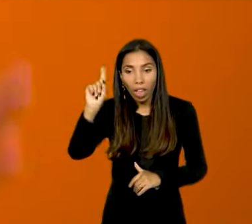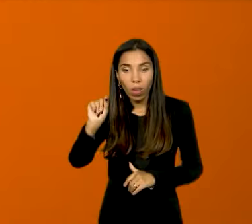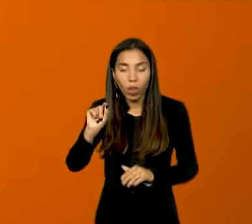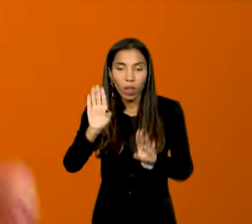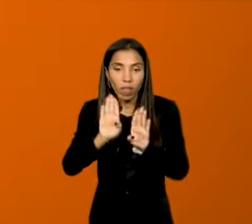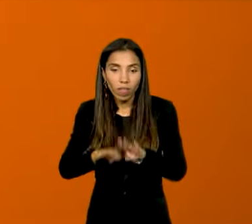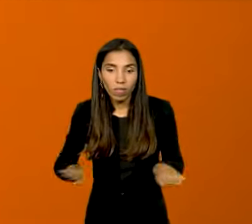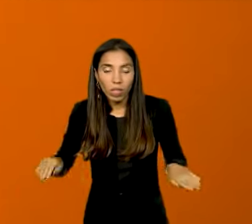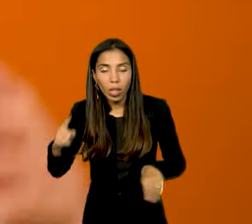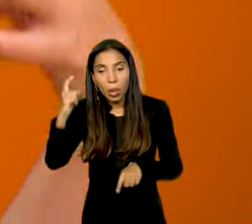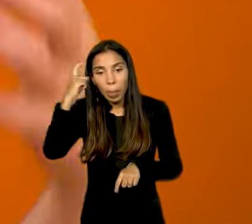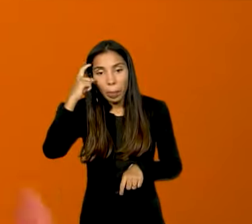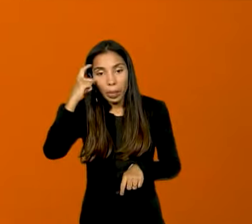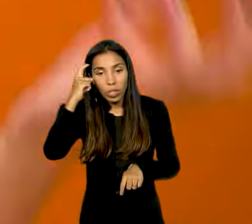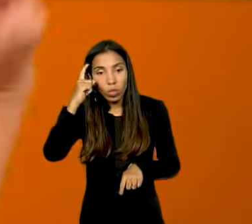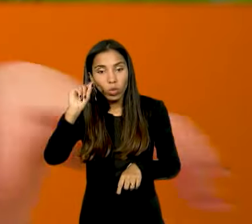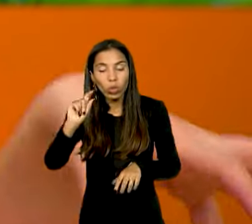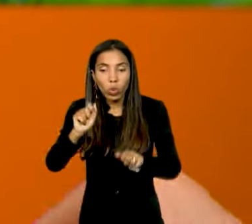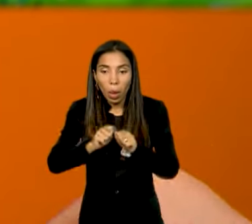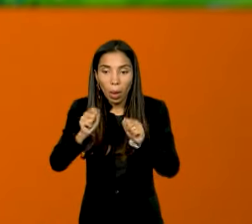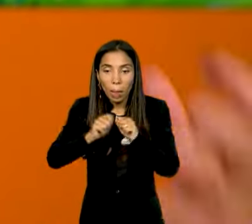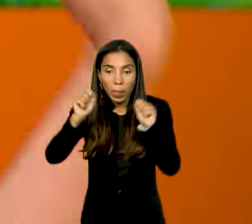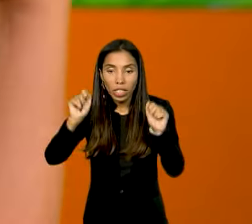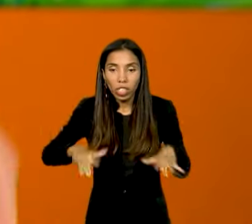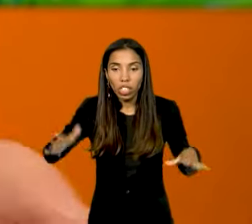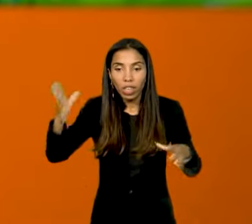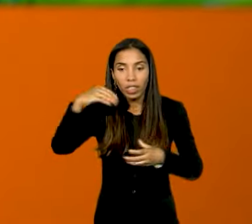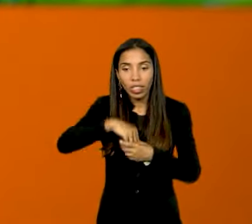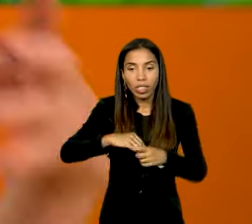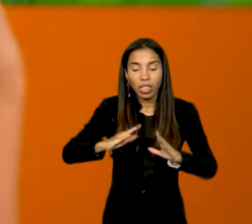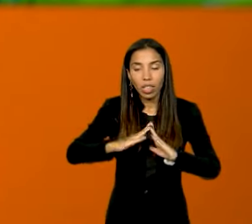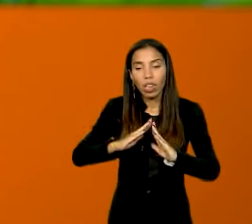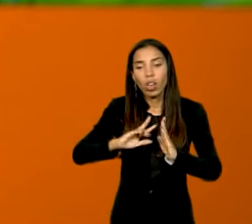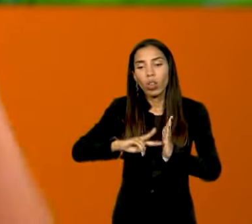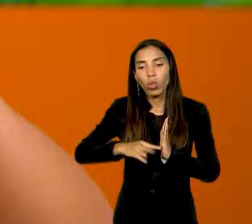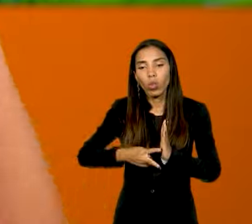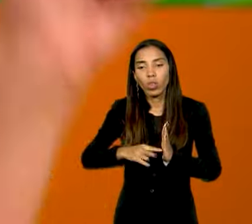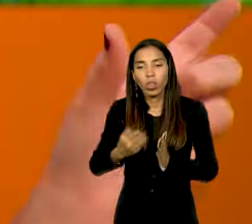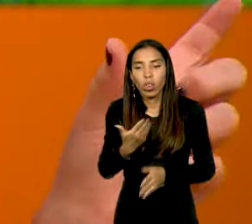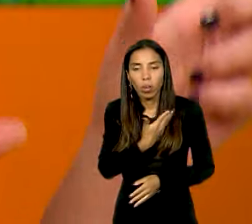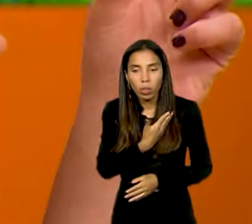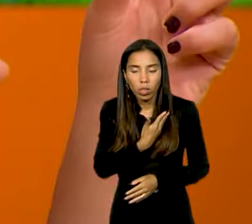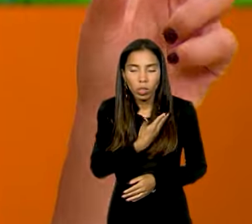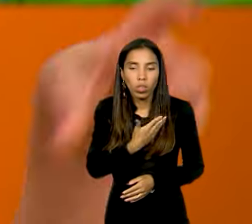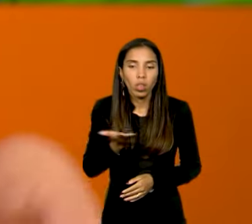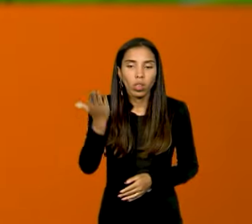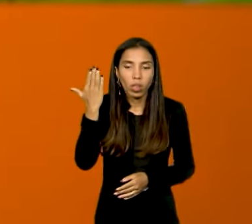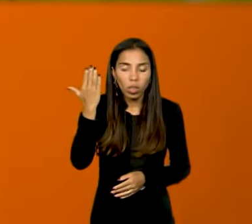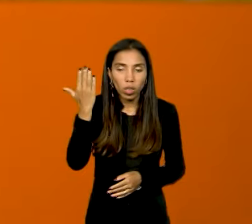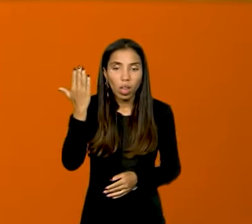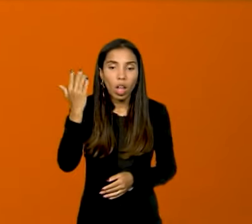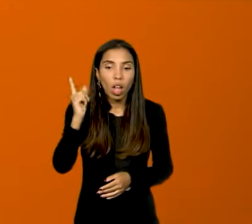criança pense que aquela magia era possível dentro da casa dela, no condomínio com os amigos, porque antigamente